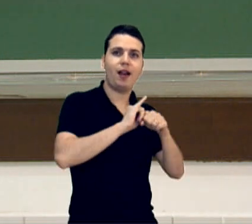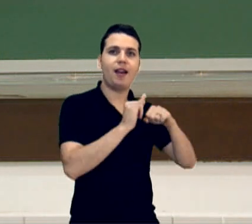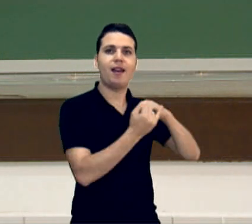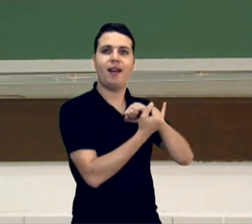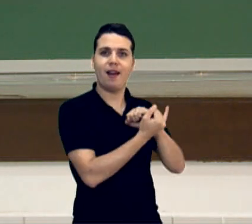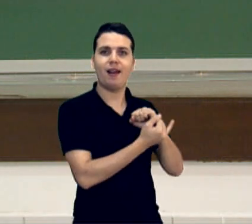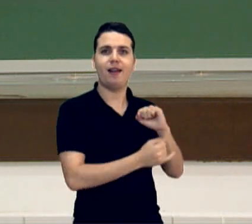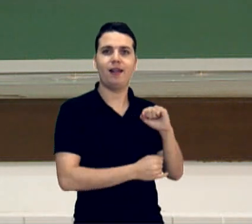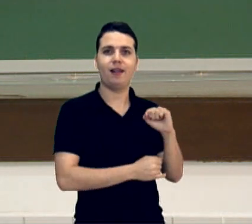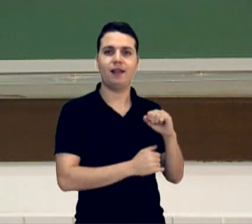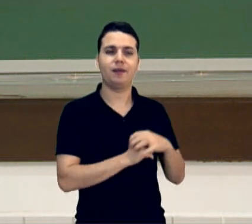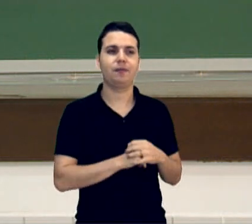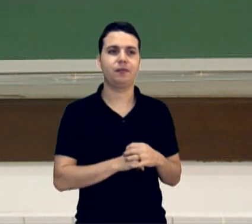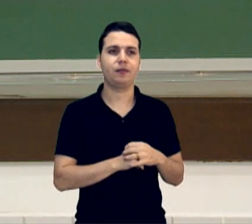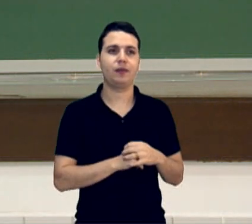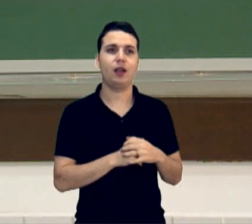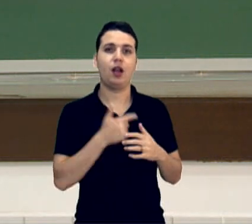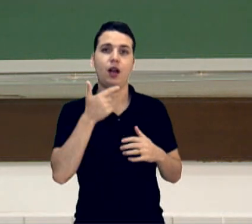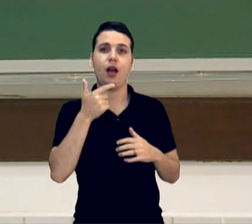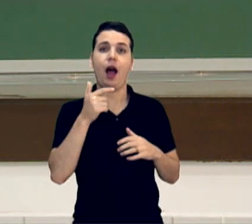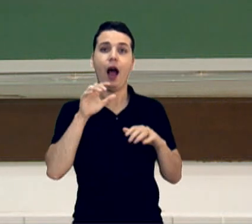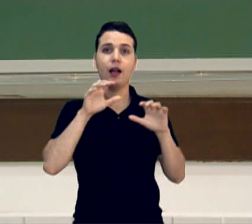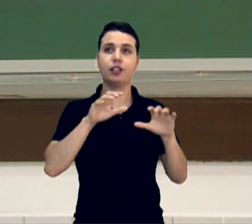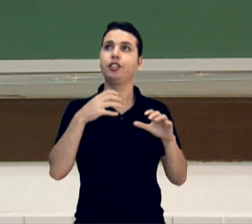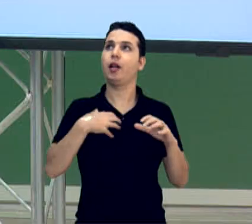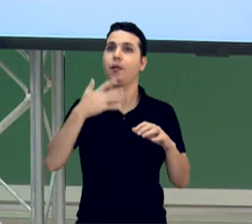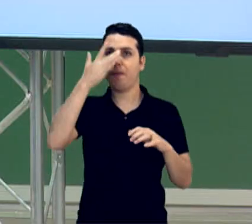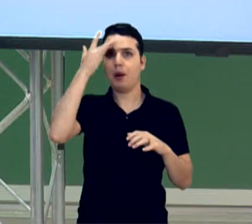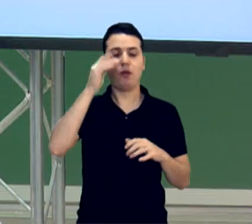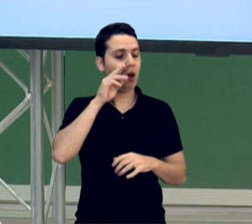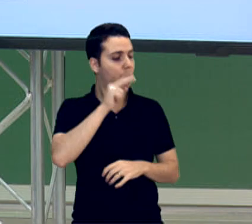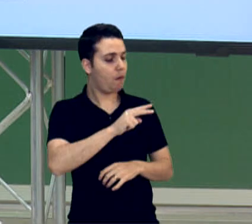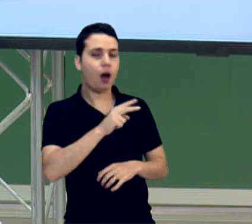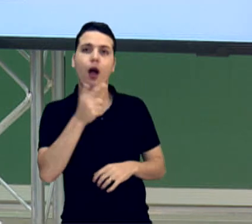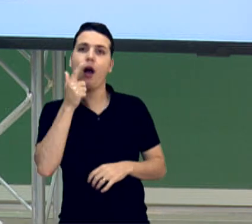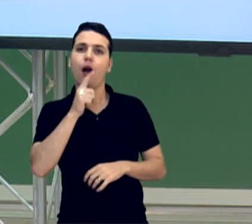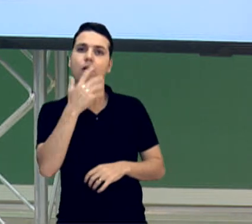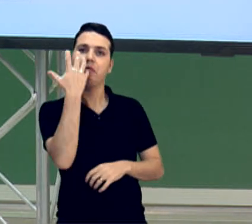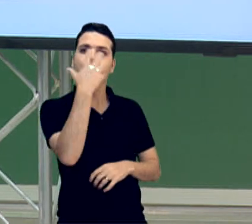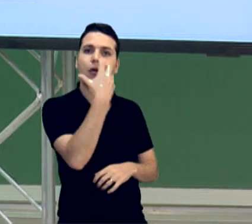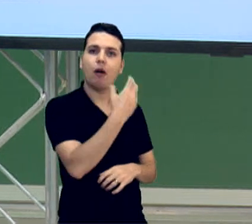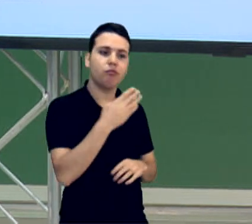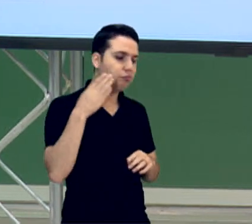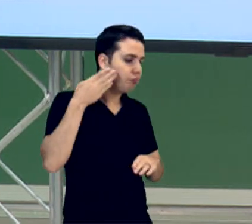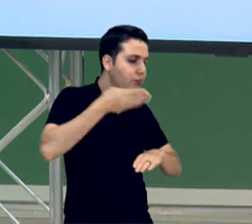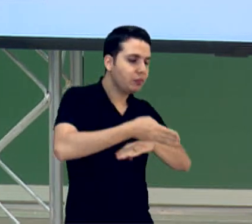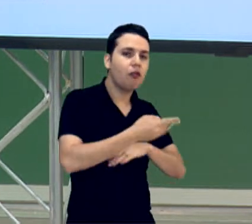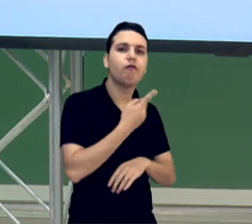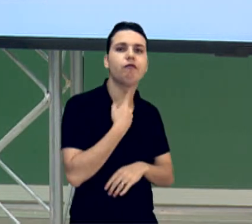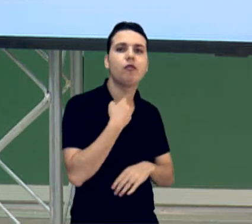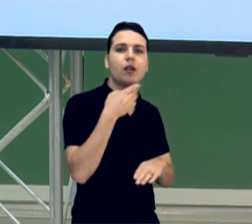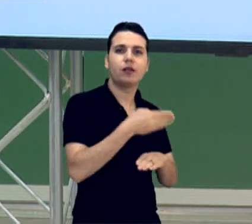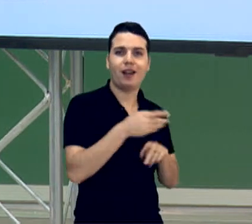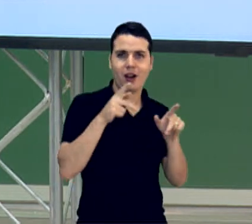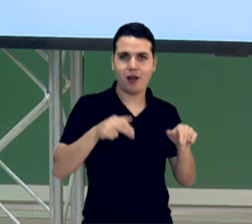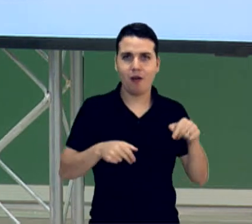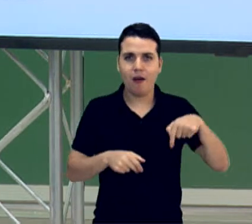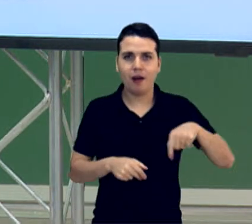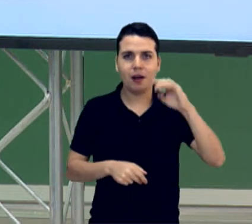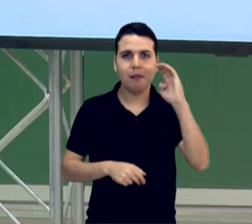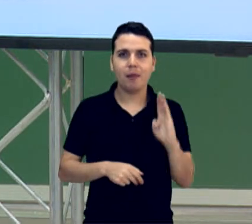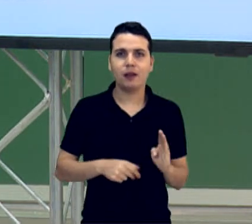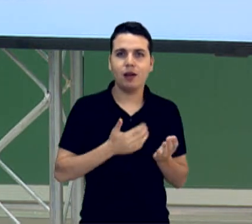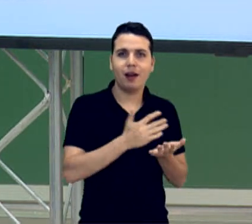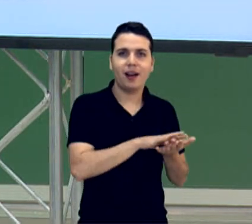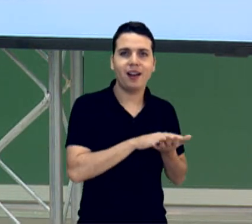visitantes turistas para conhecer o país. Então, assim como o Brasil tem o samba, né, que muita gente vem fazer turismo